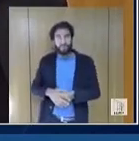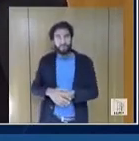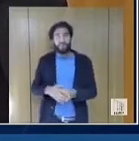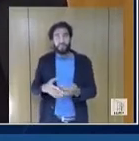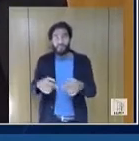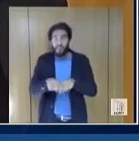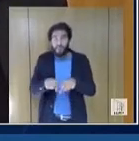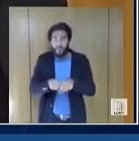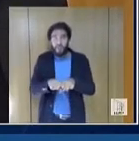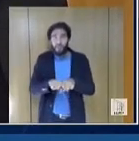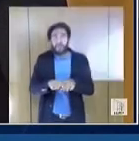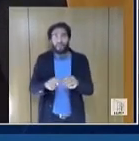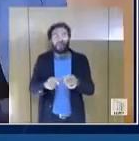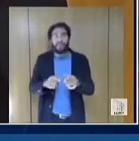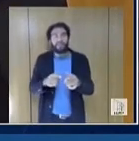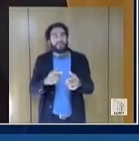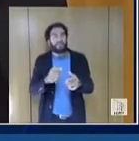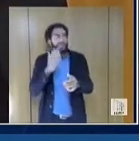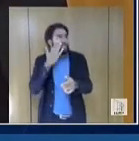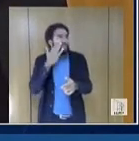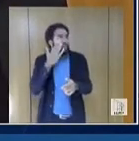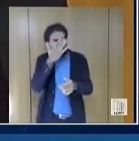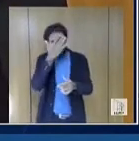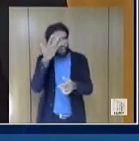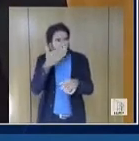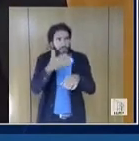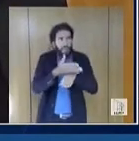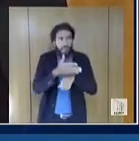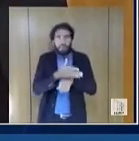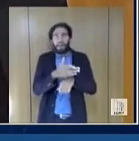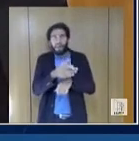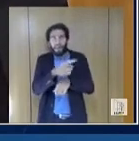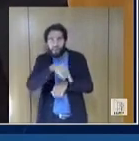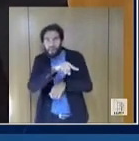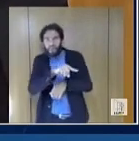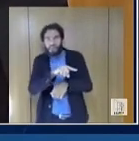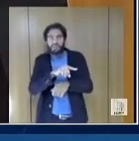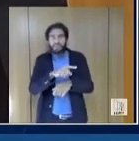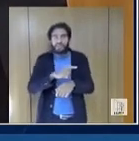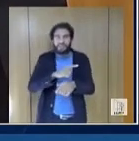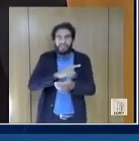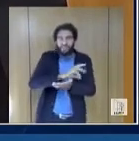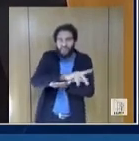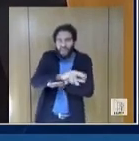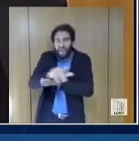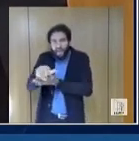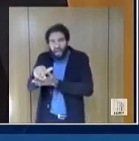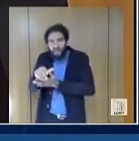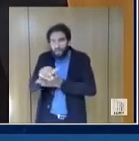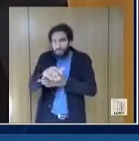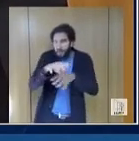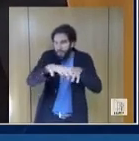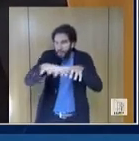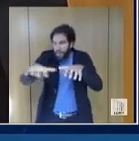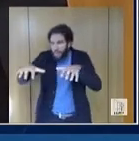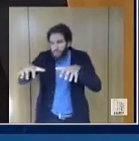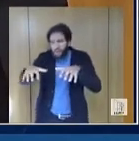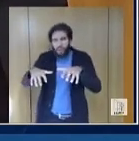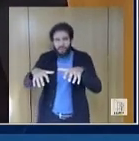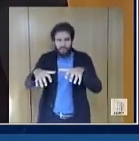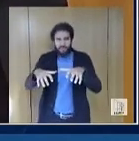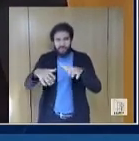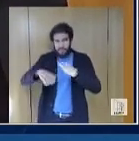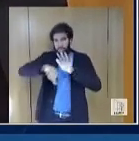a participação do Maxwell, o Suell, né? Ele também então envolve agora, né, traz esses